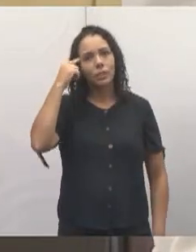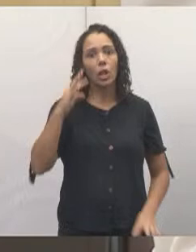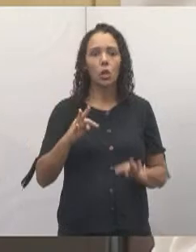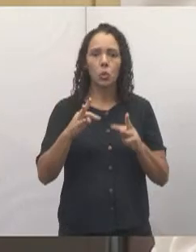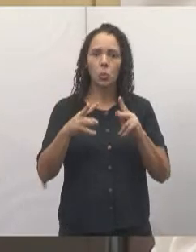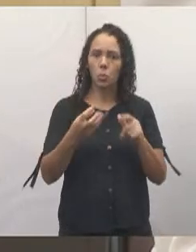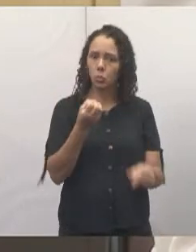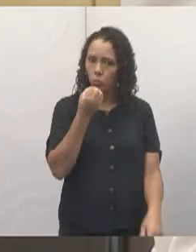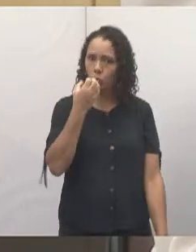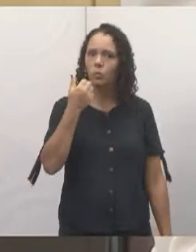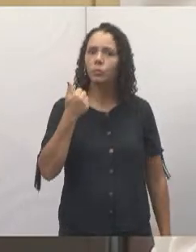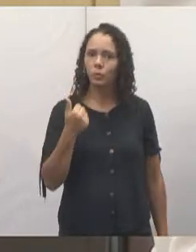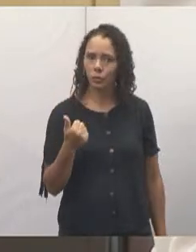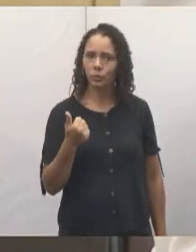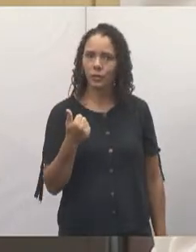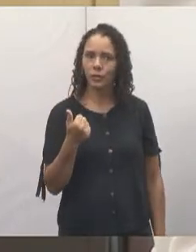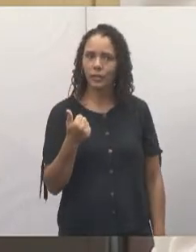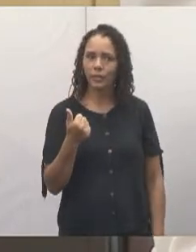a pena.